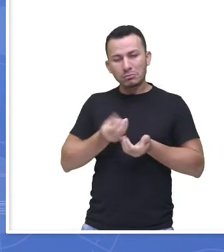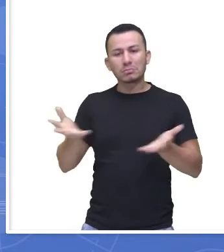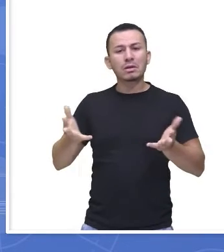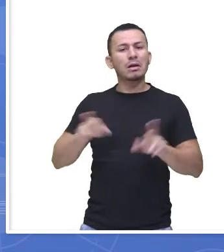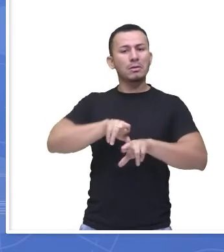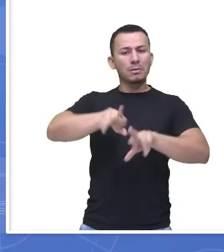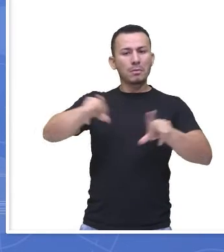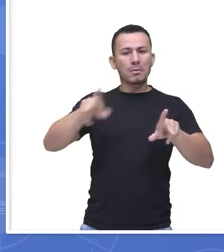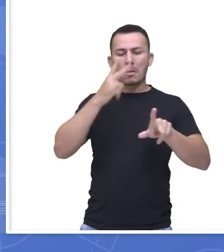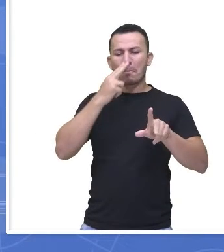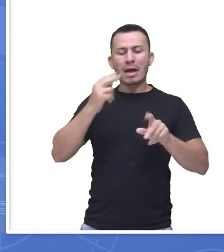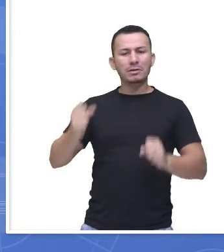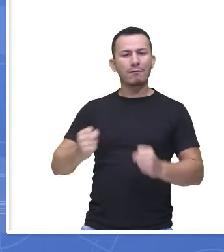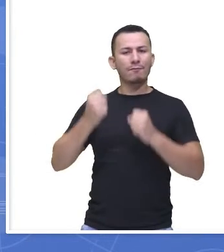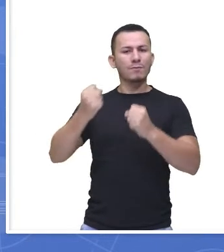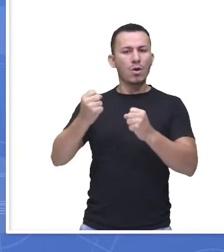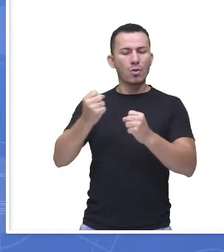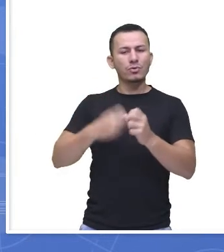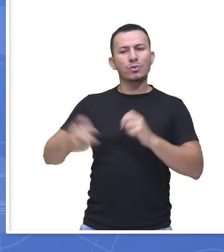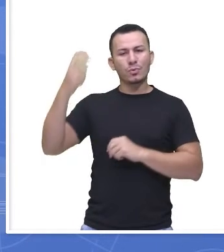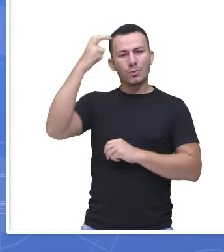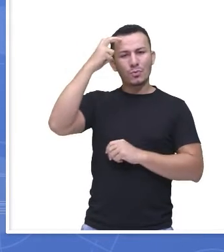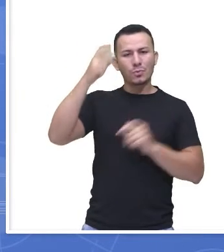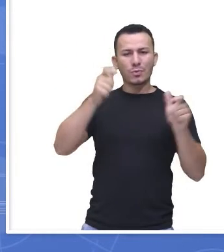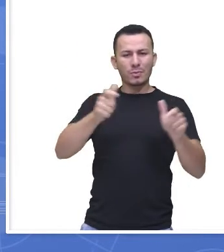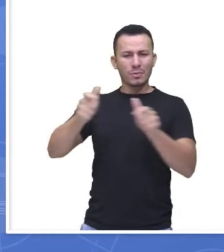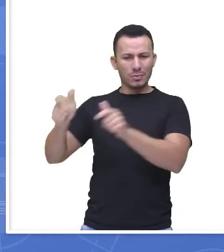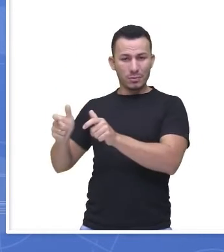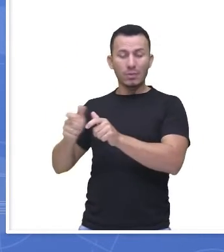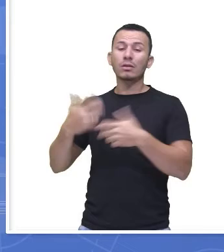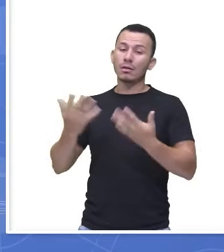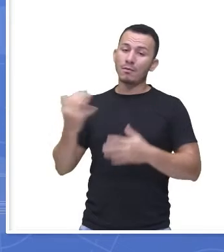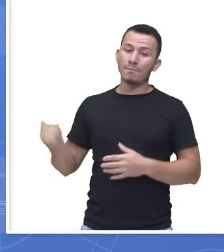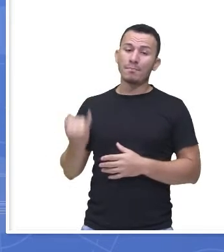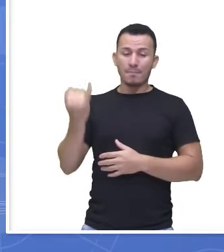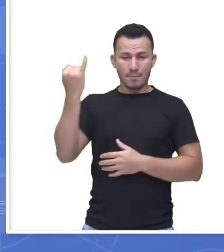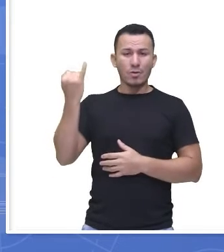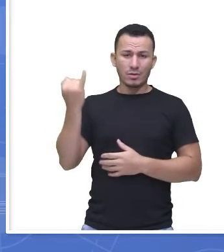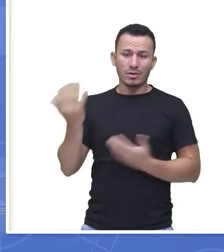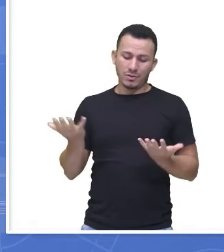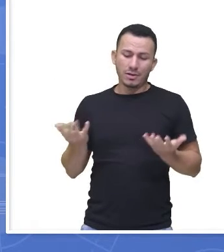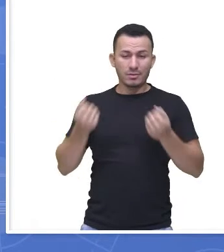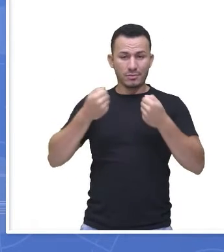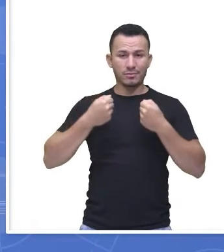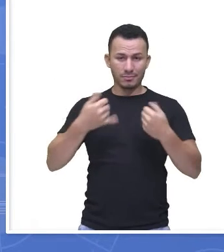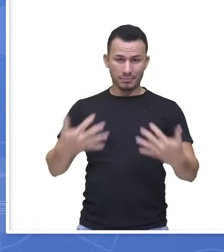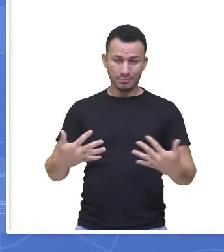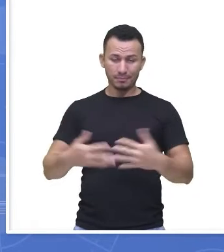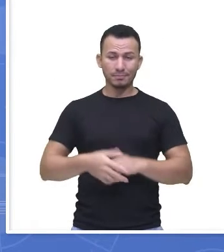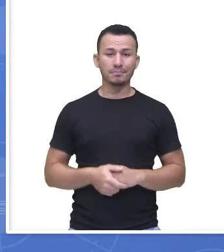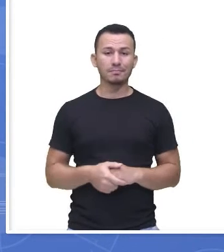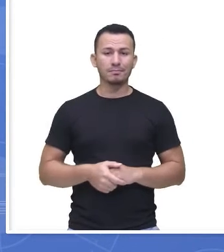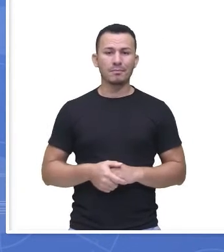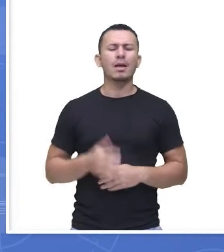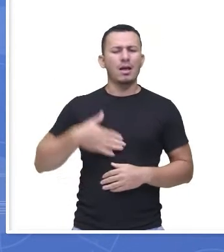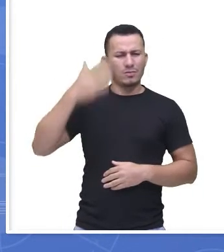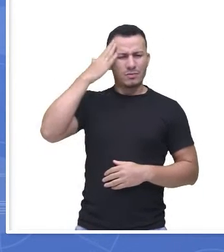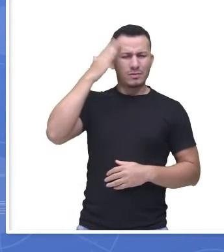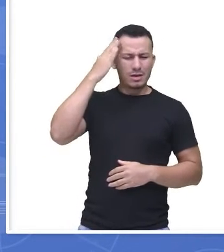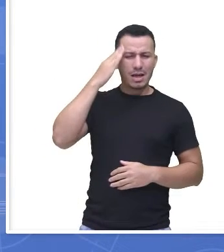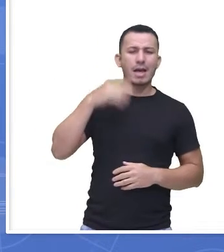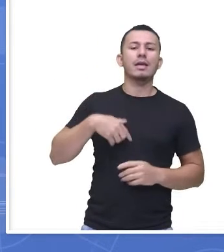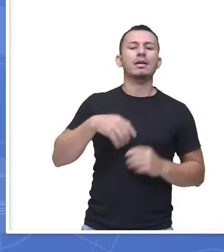ela fortaleceu as culturas locais. Então é importante que a gente destaque isso também. Apesar de ter influência,